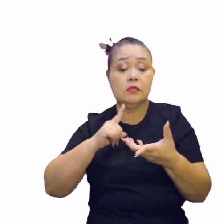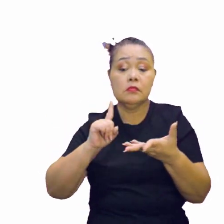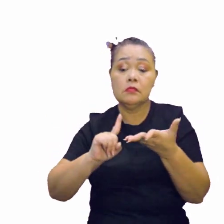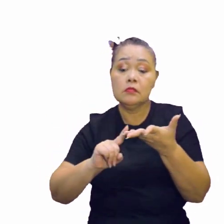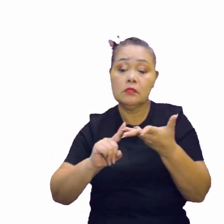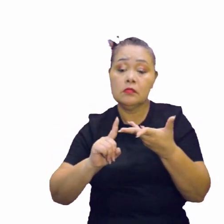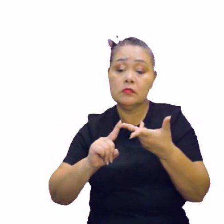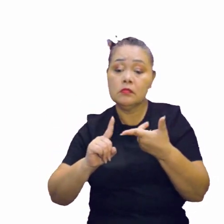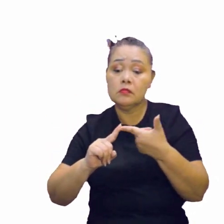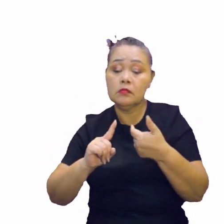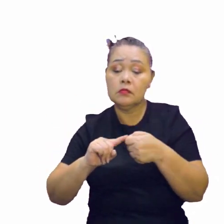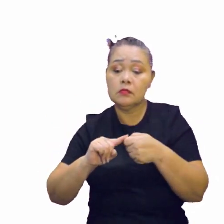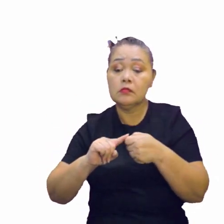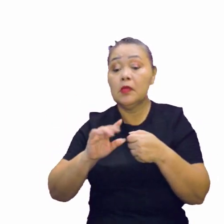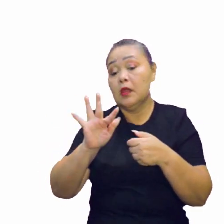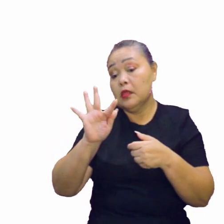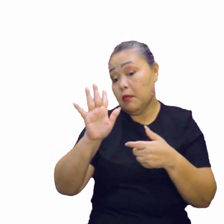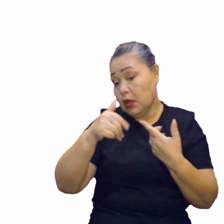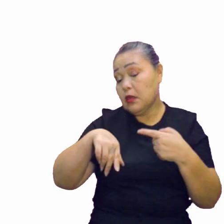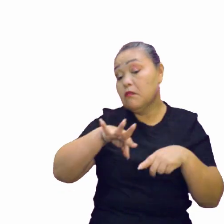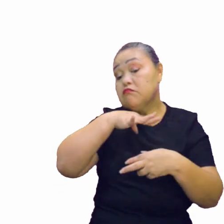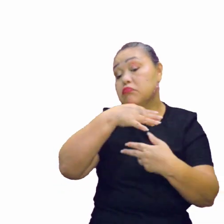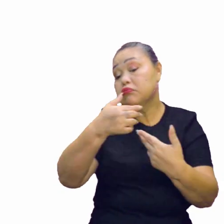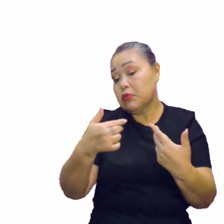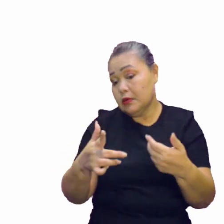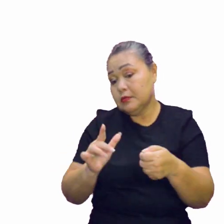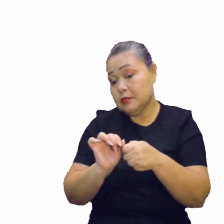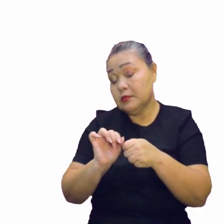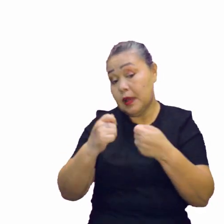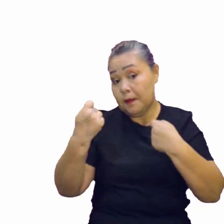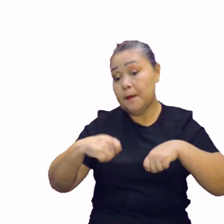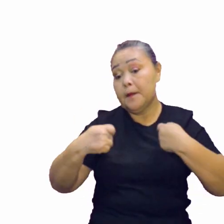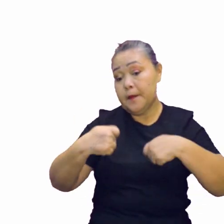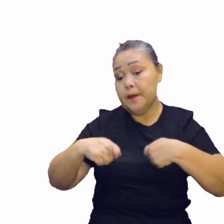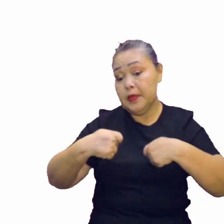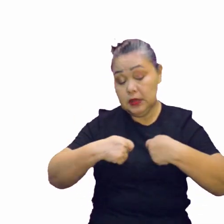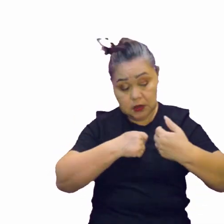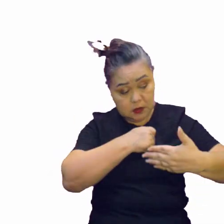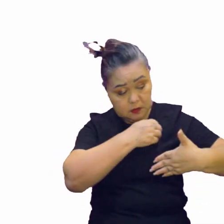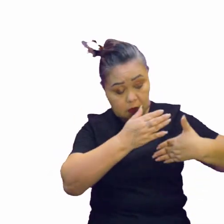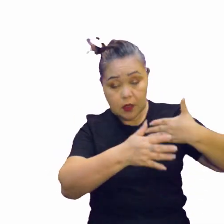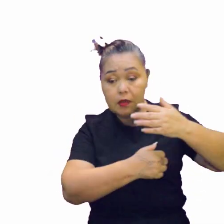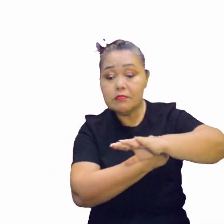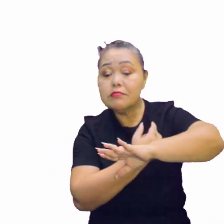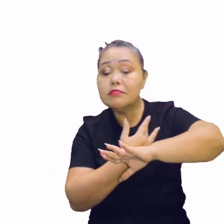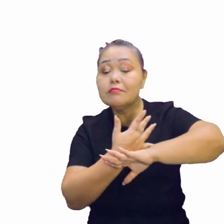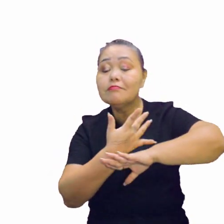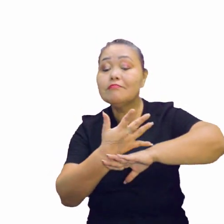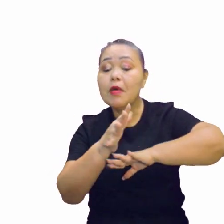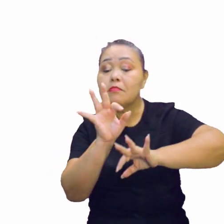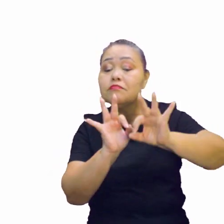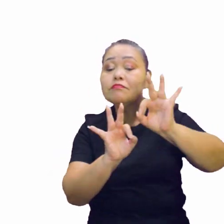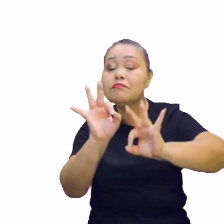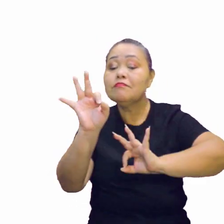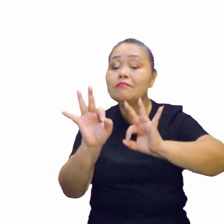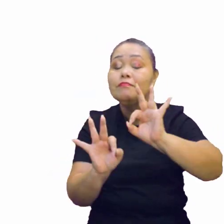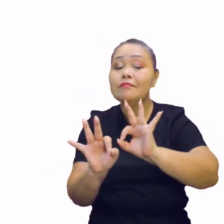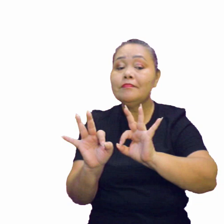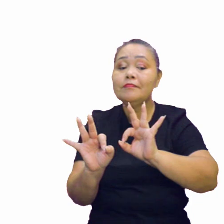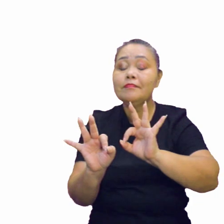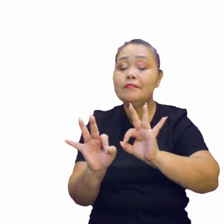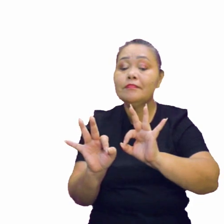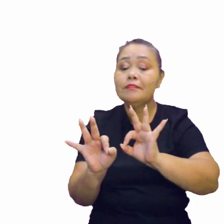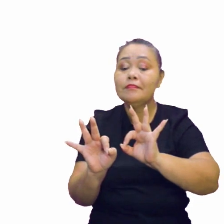da fauna, que necessitam desse processo para a reorganização